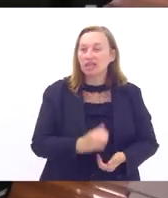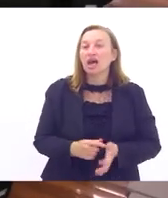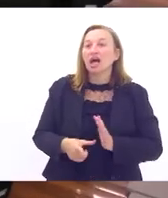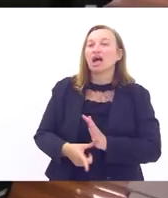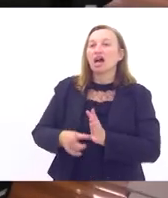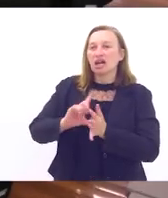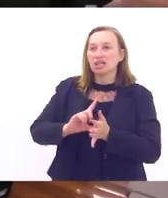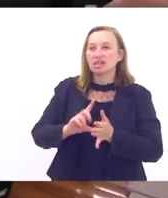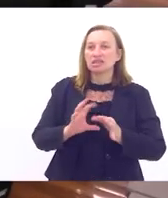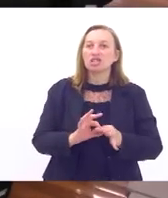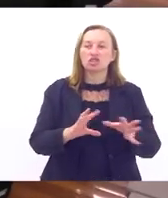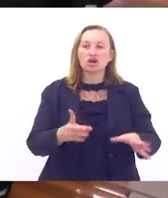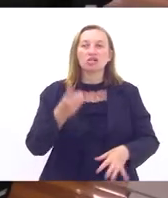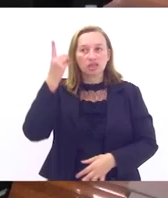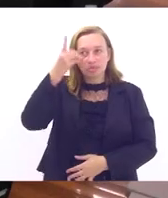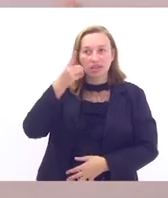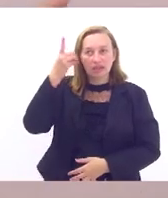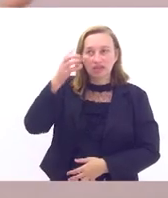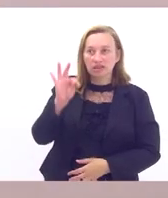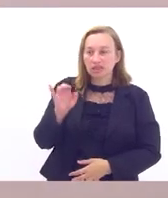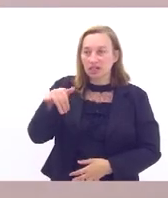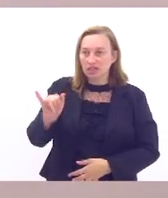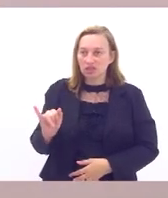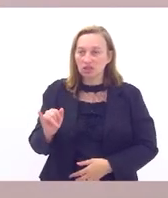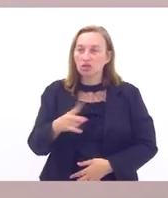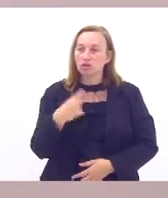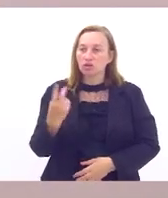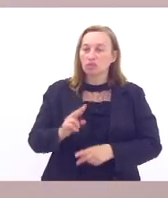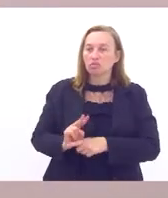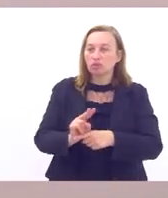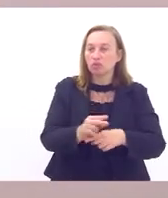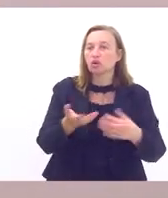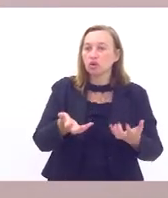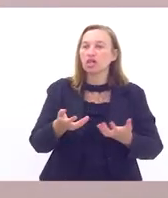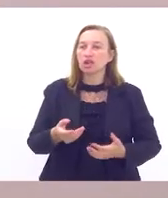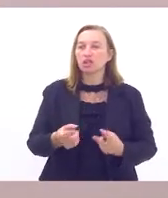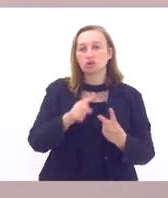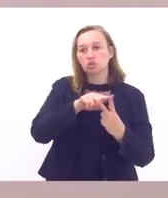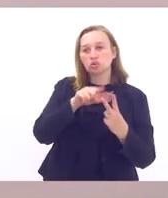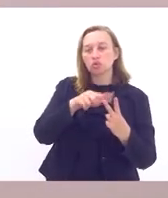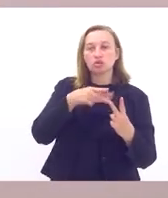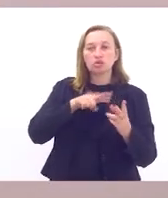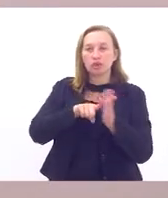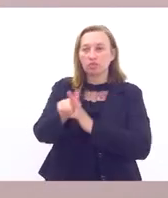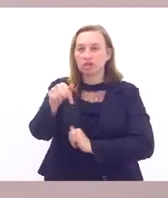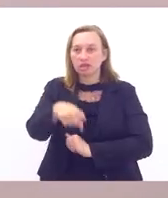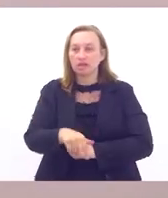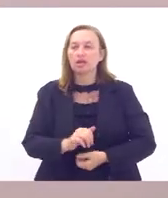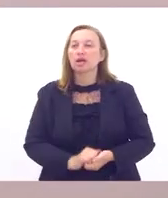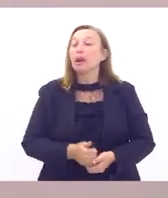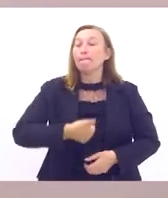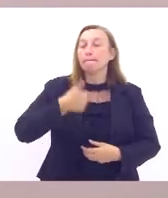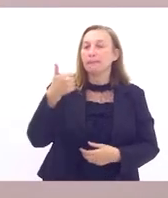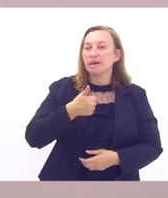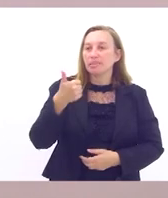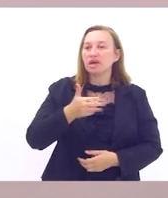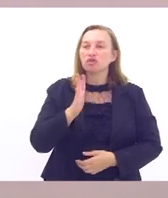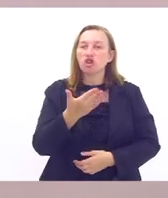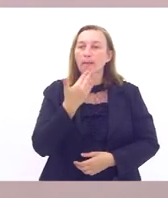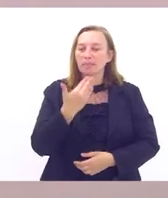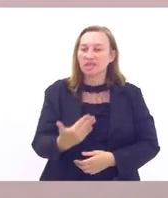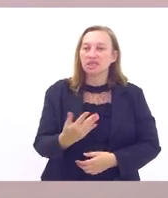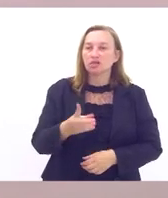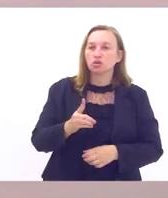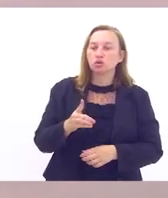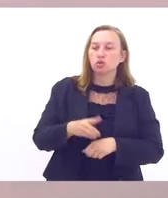de passar para o deputado Tante, para o nosso promotor, eu queria só fazer duas ponderações aqui. Primeiro, já pedi ao